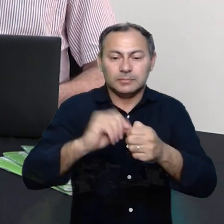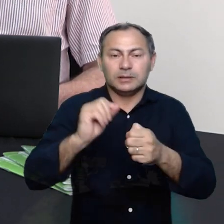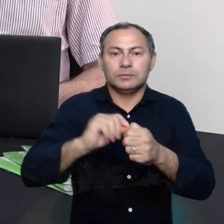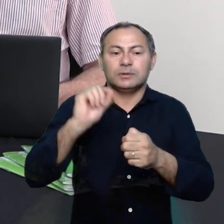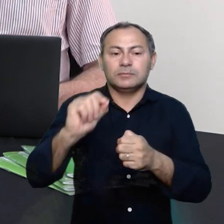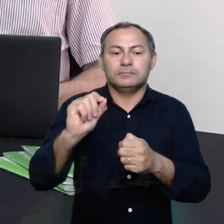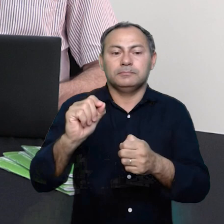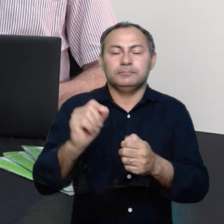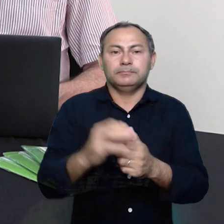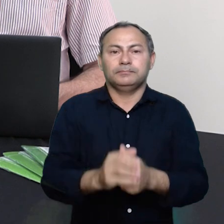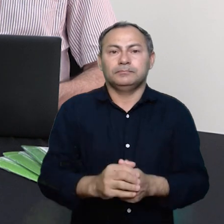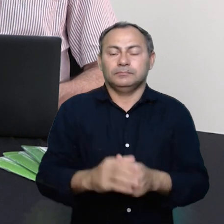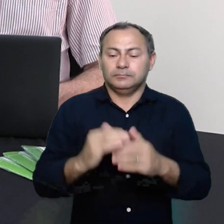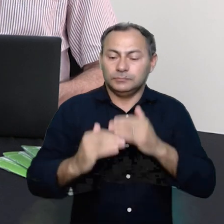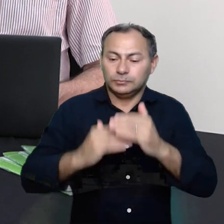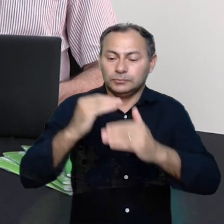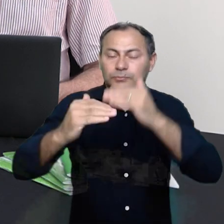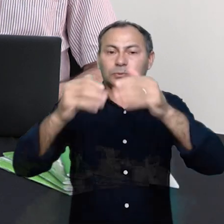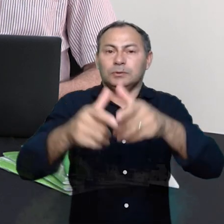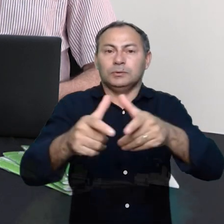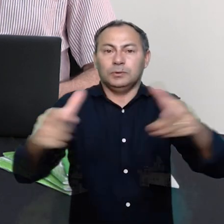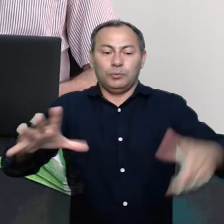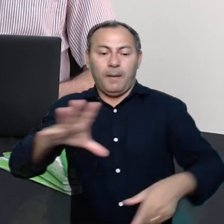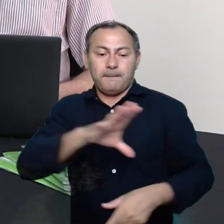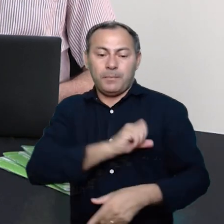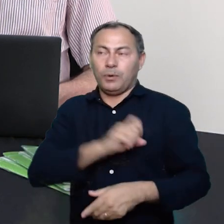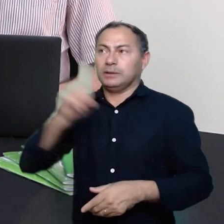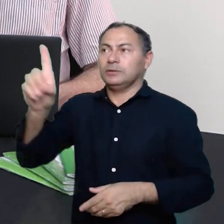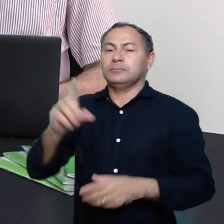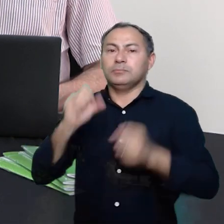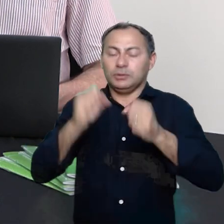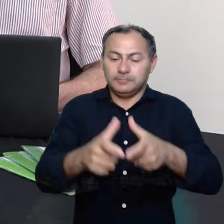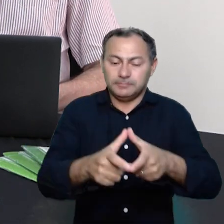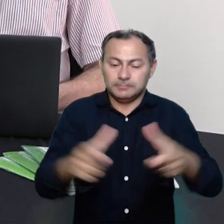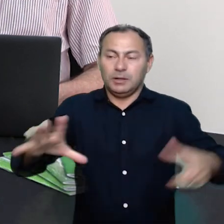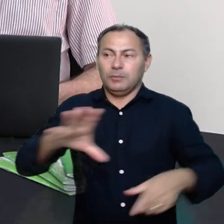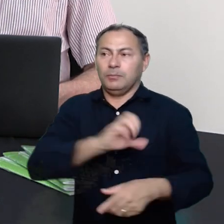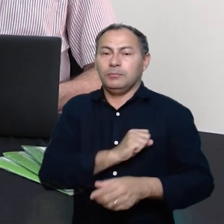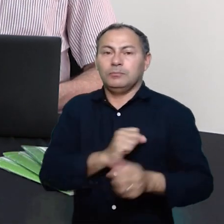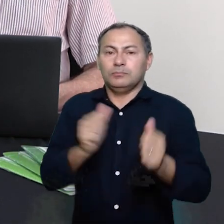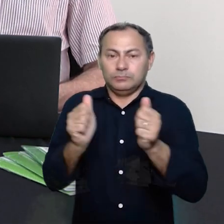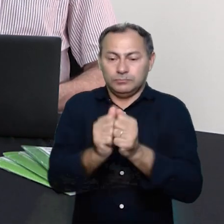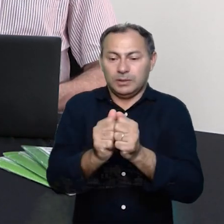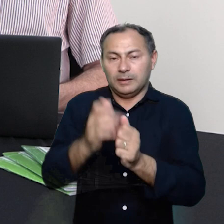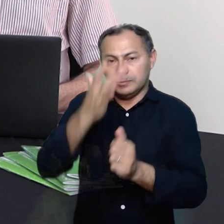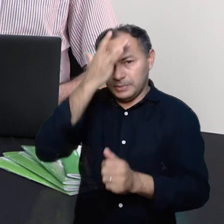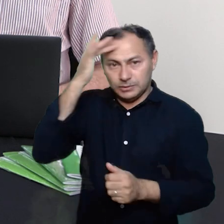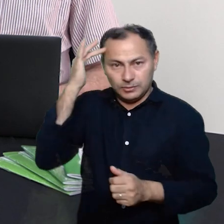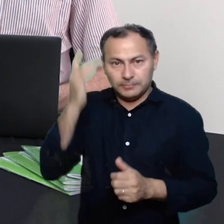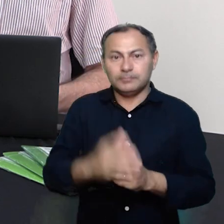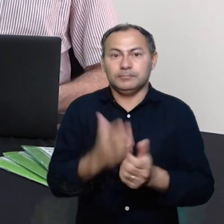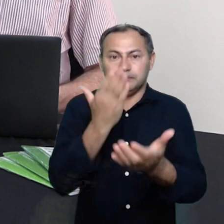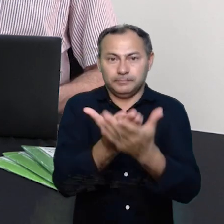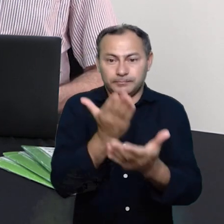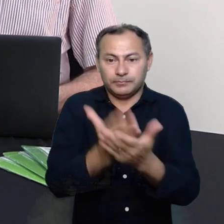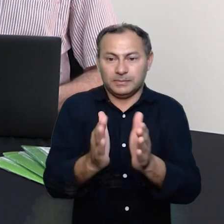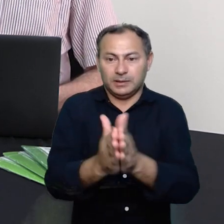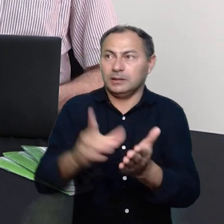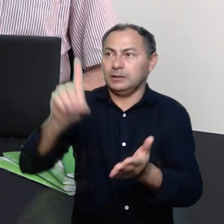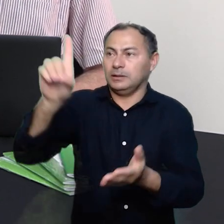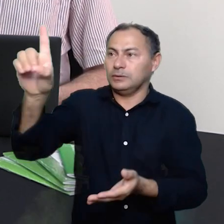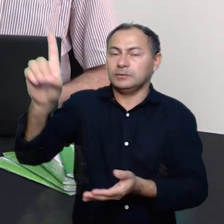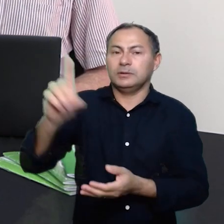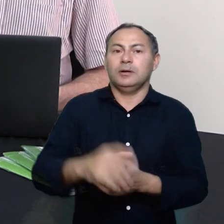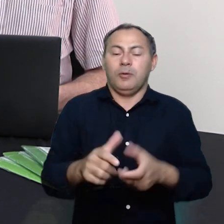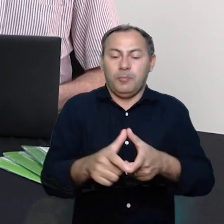leve a crescer no amor a Deus, a fim de crescer no amor ao próximo. Então, o estudo da palavra de